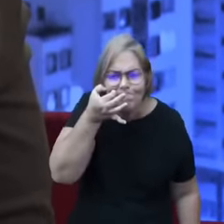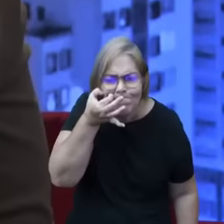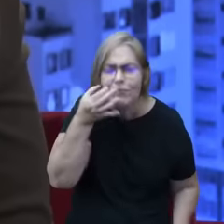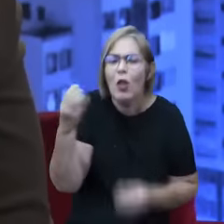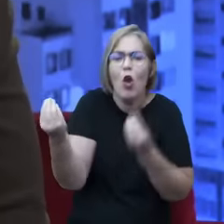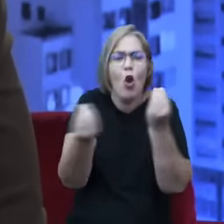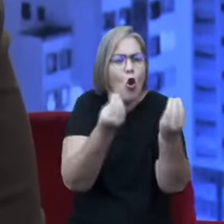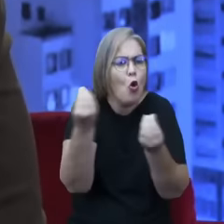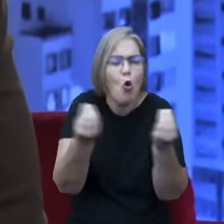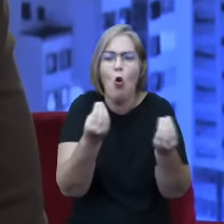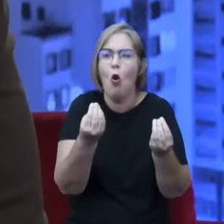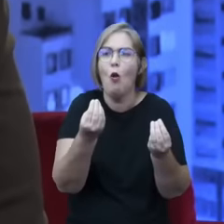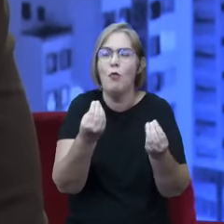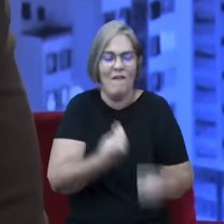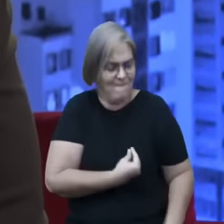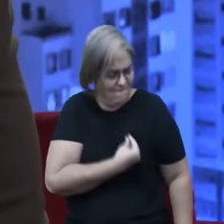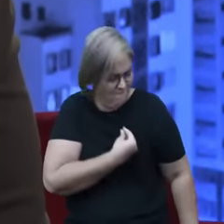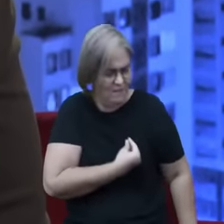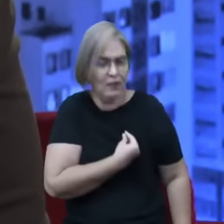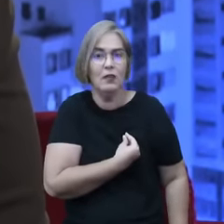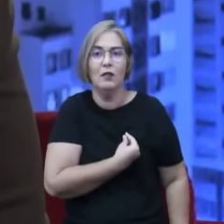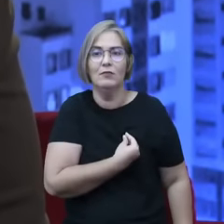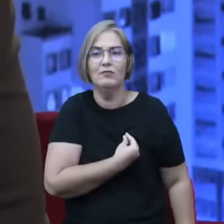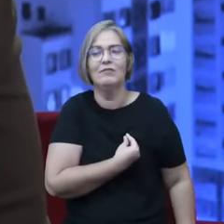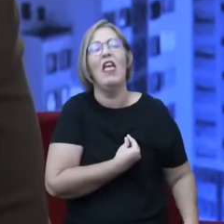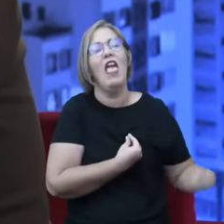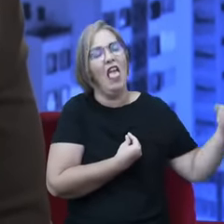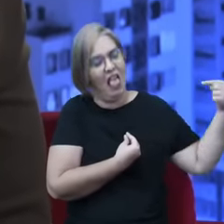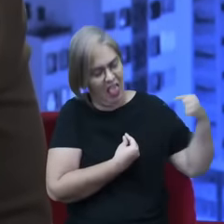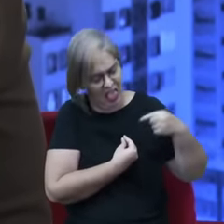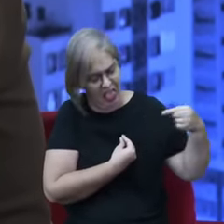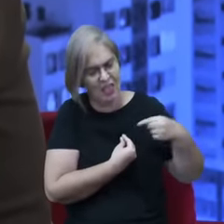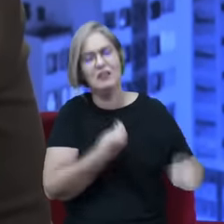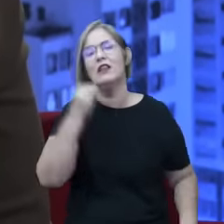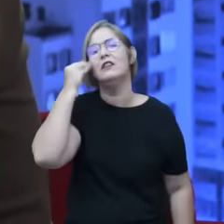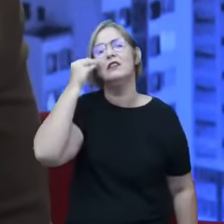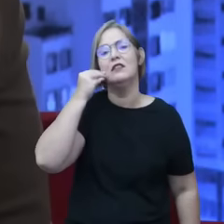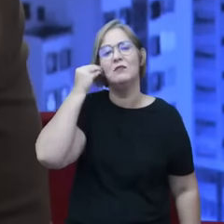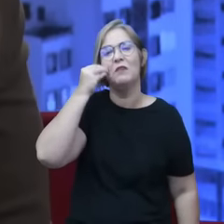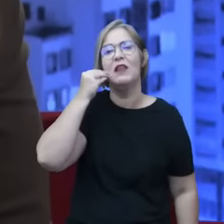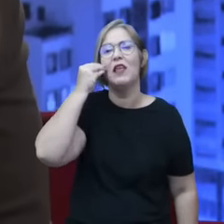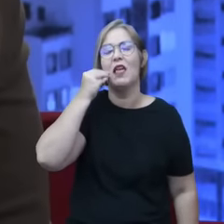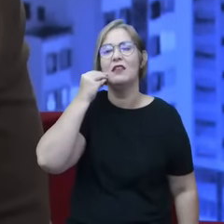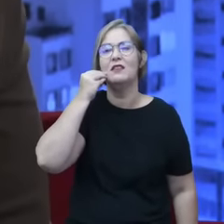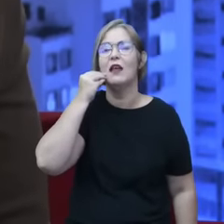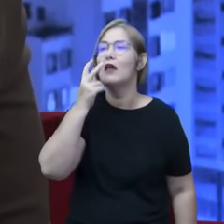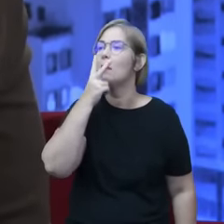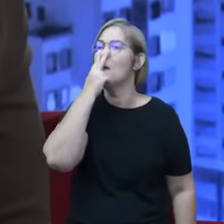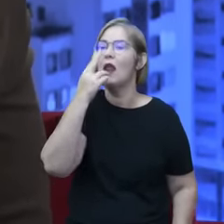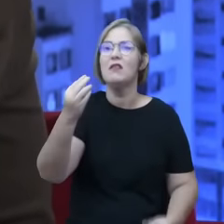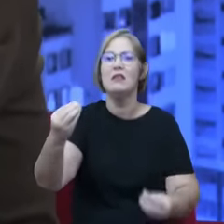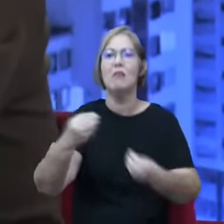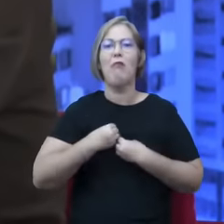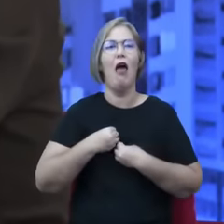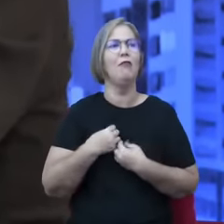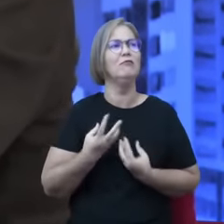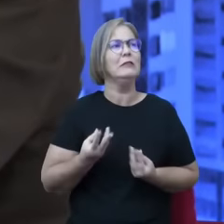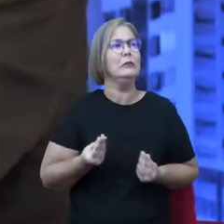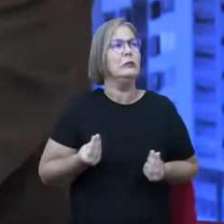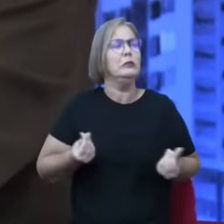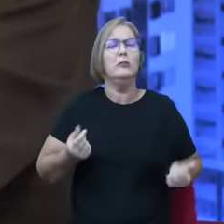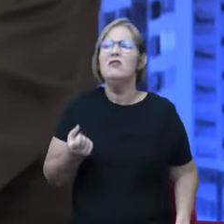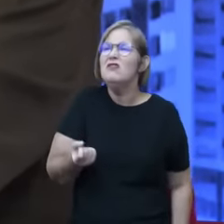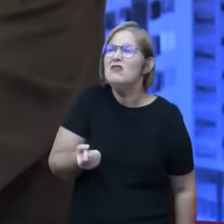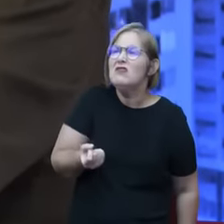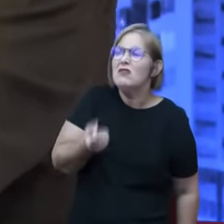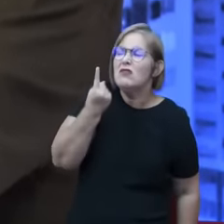experiência da vida. É esta experiência de estrangeiro, de estranhamento que nós fazemos.